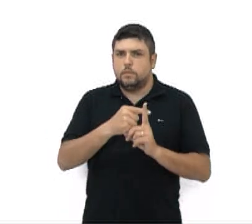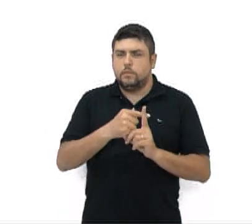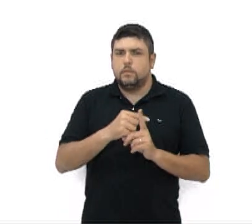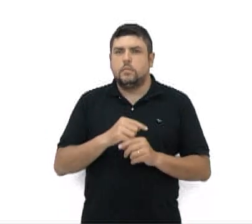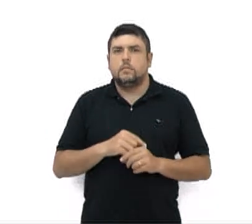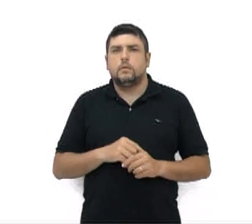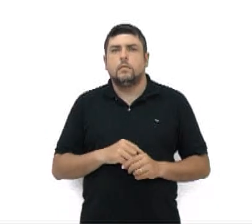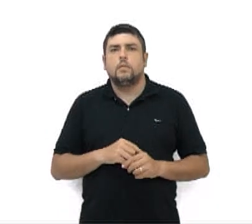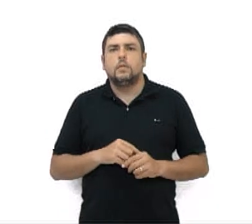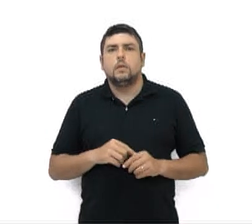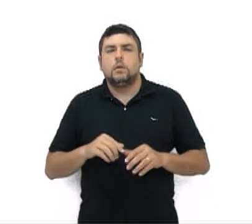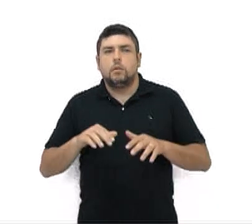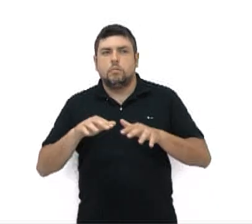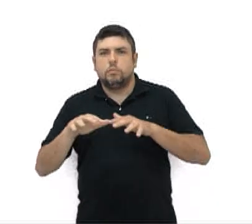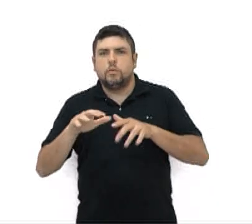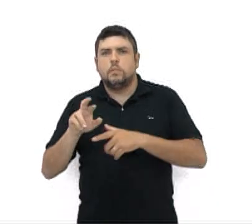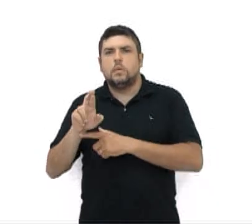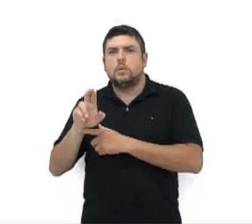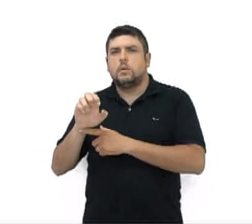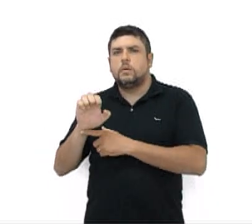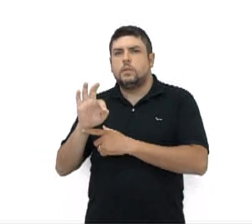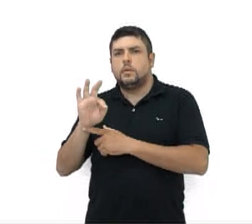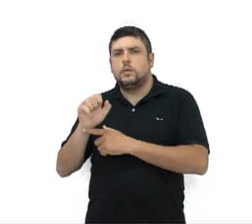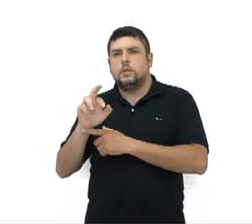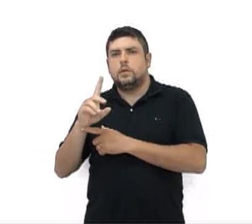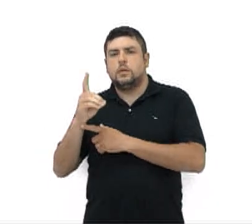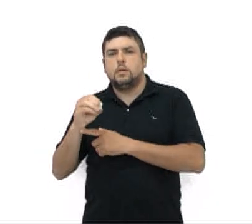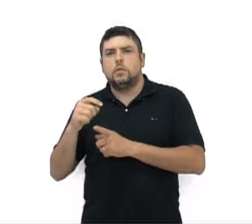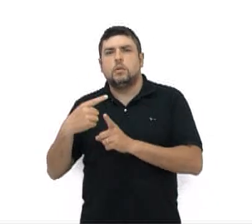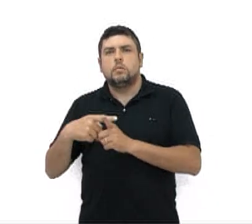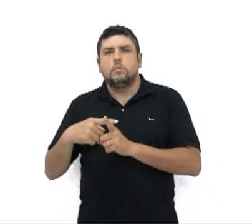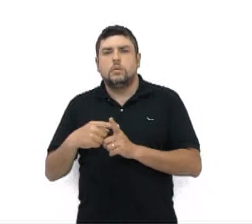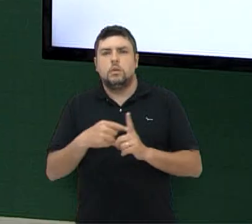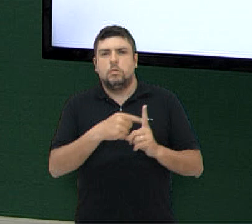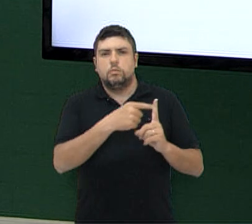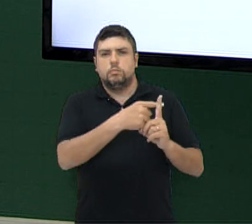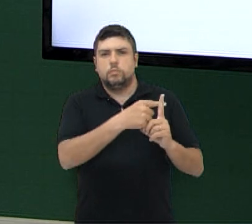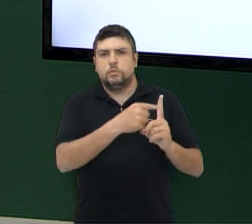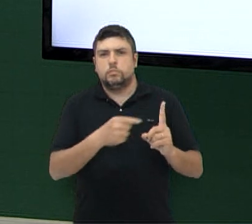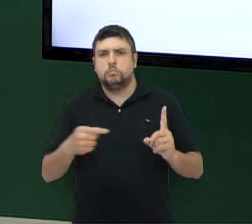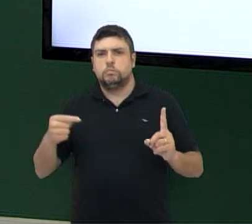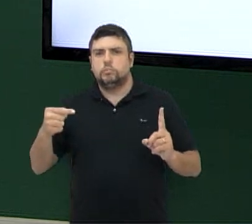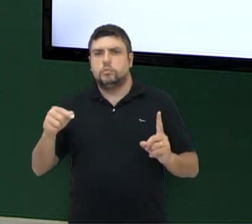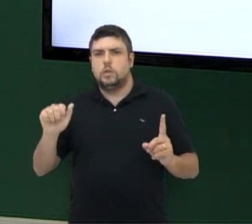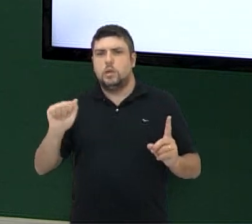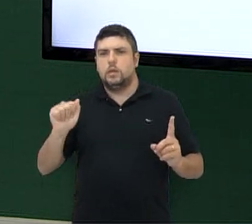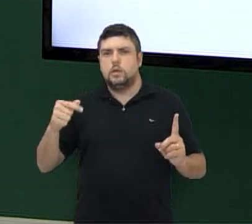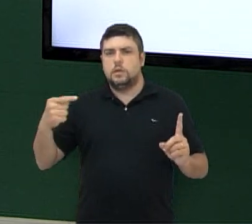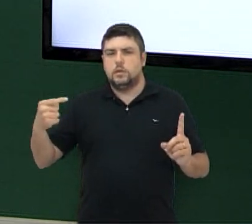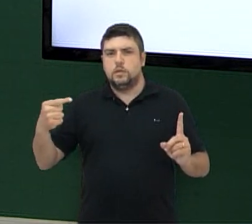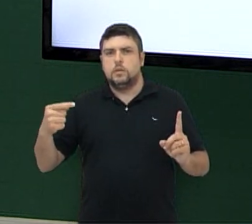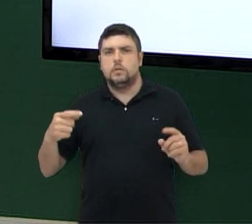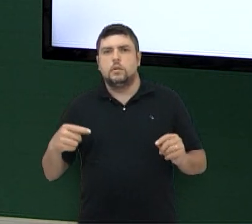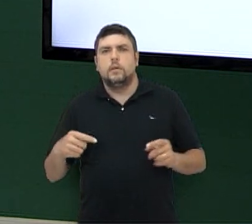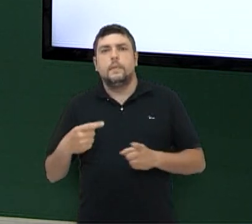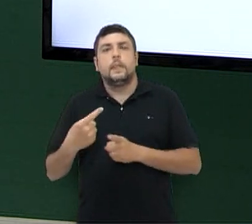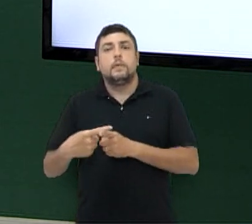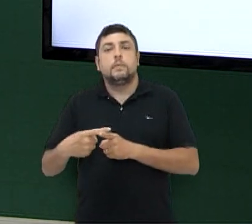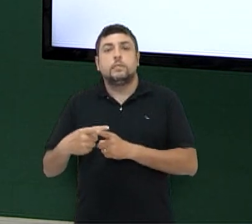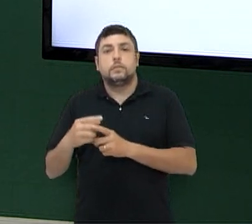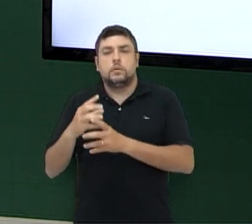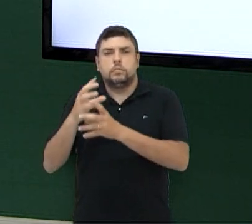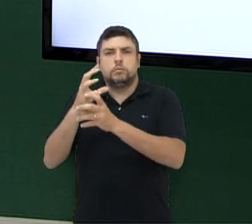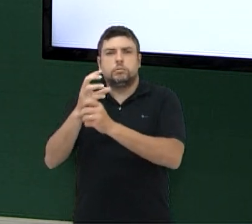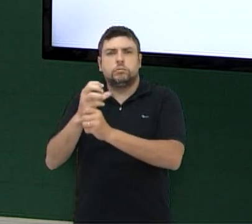movimento retardado, porque os sinais são diferentes, velocidade positiva e aceleração negativa, porque existe uma redução